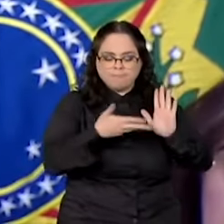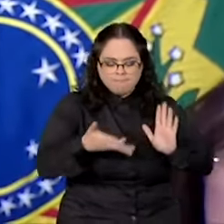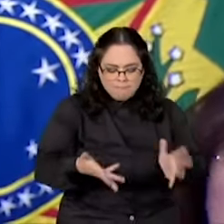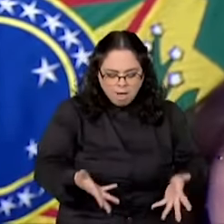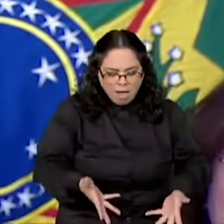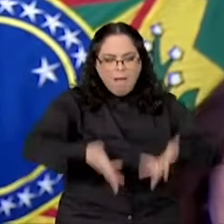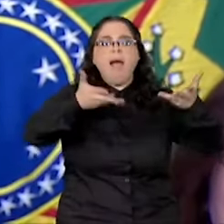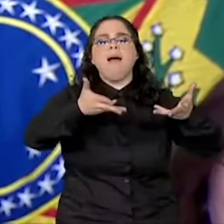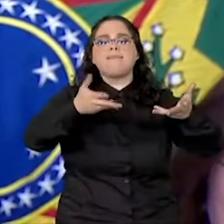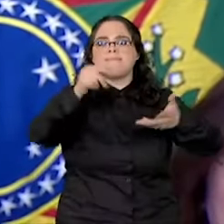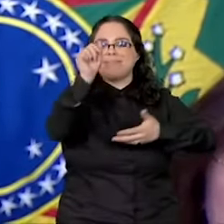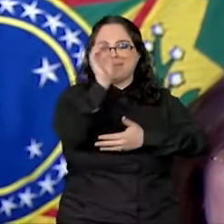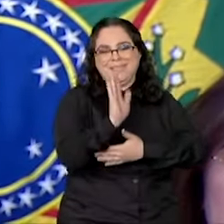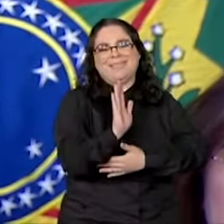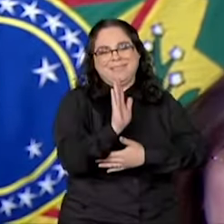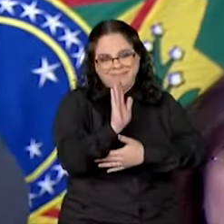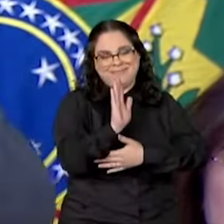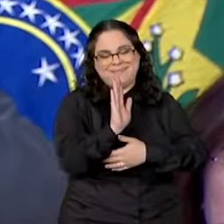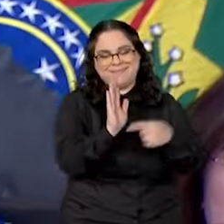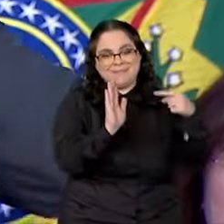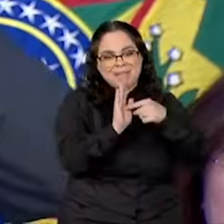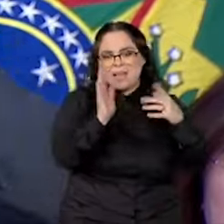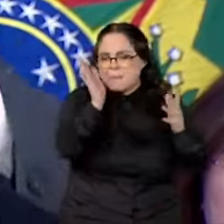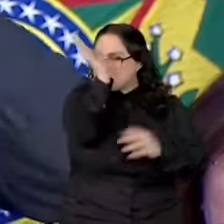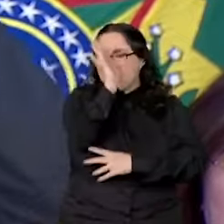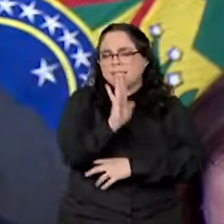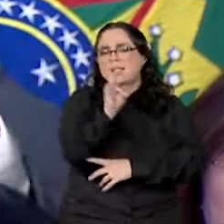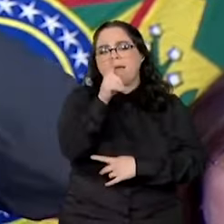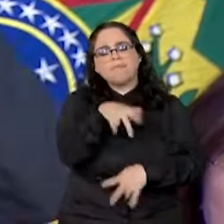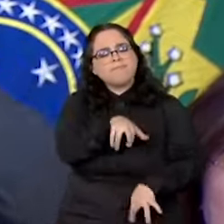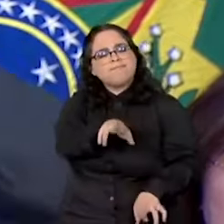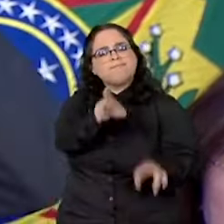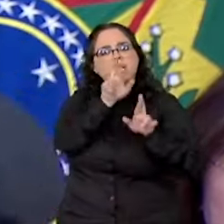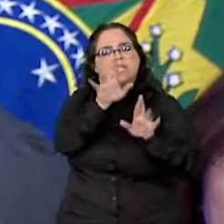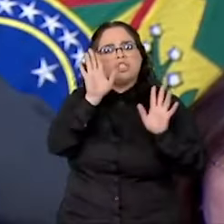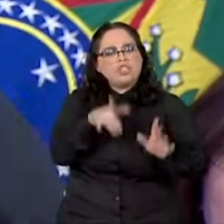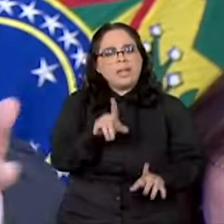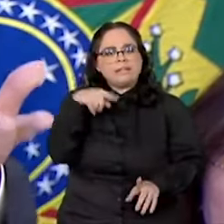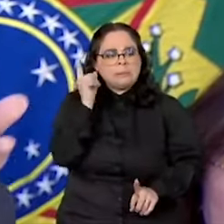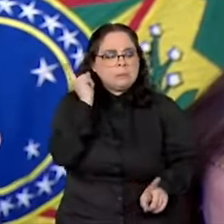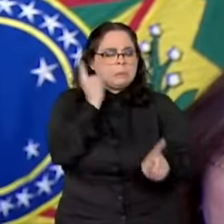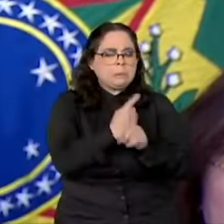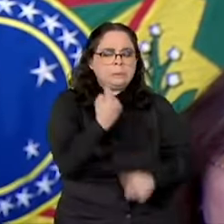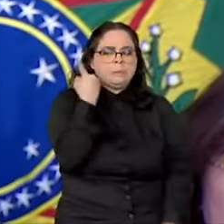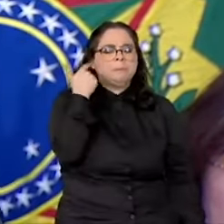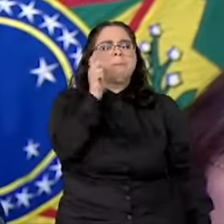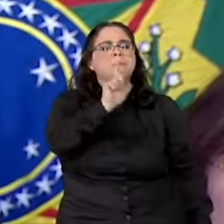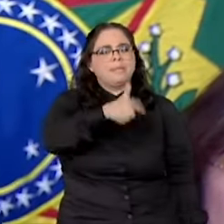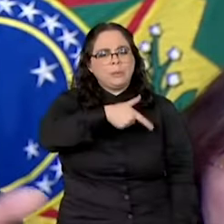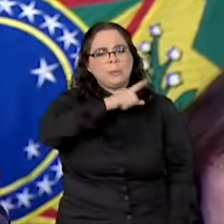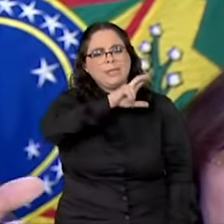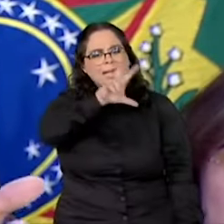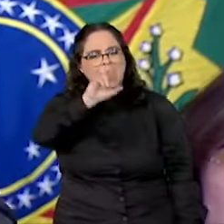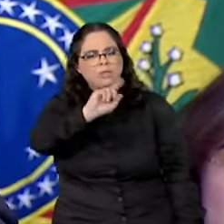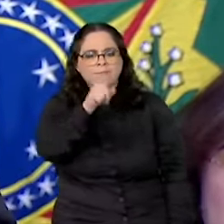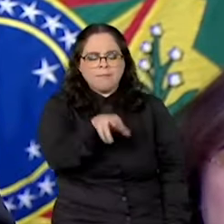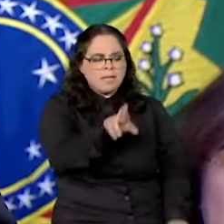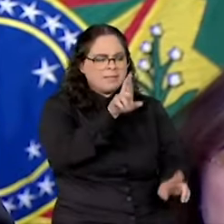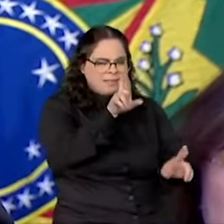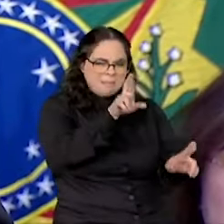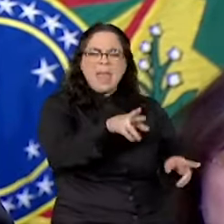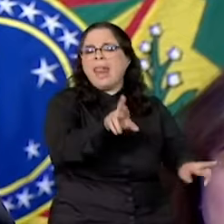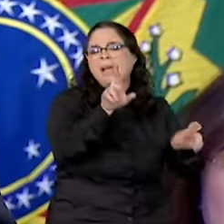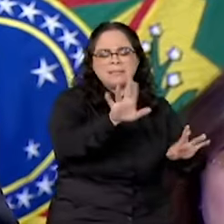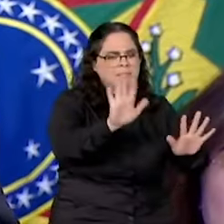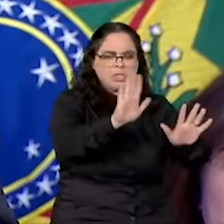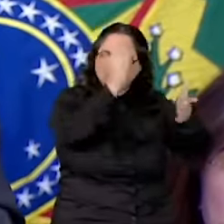esse país. Esse país que é uma esperança desde que foi descoberto em 1500. Chega de ser